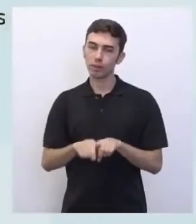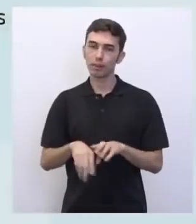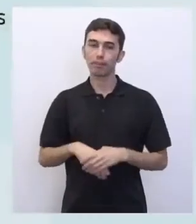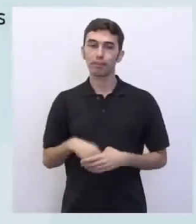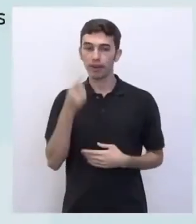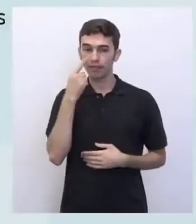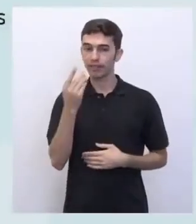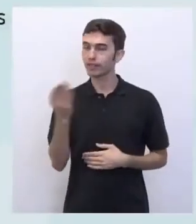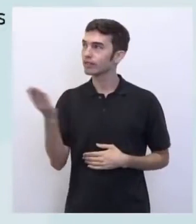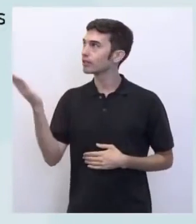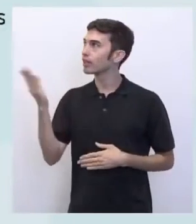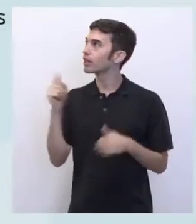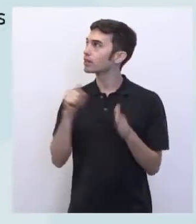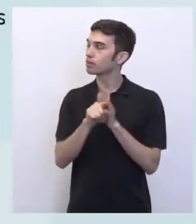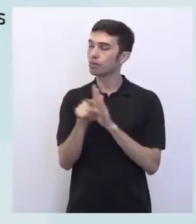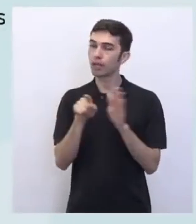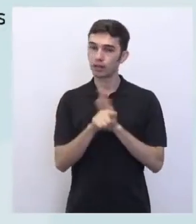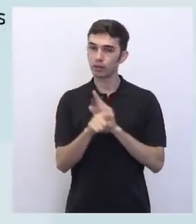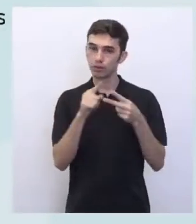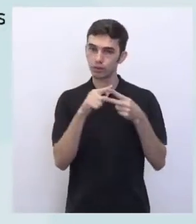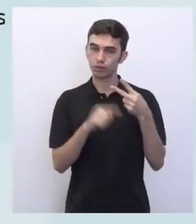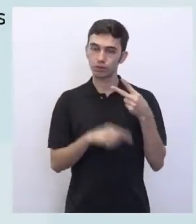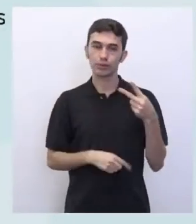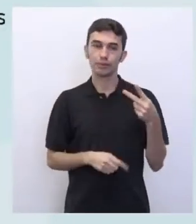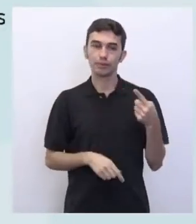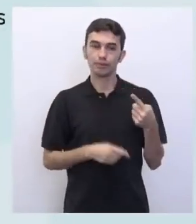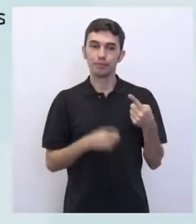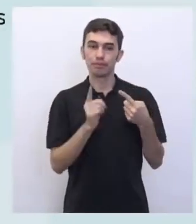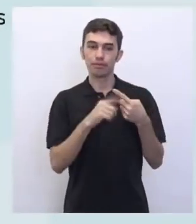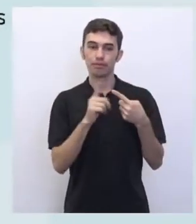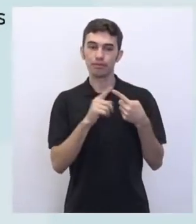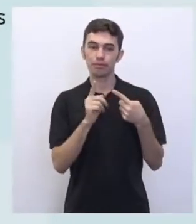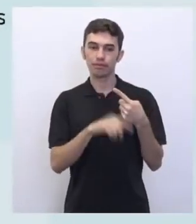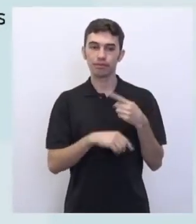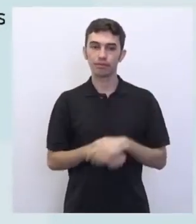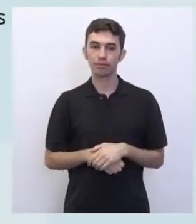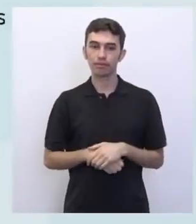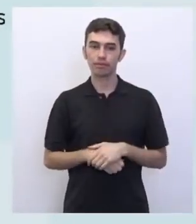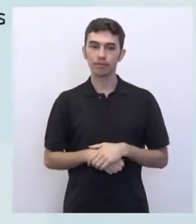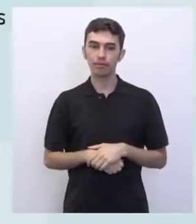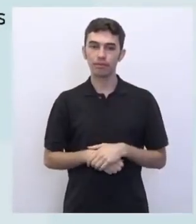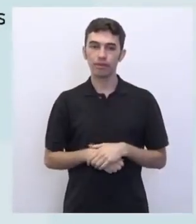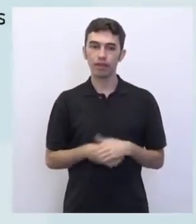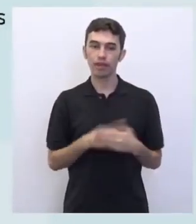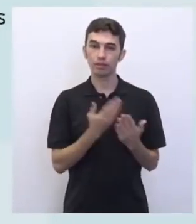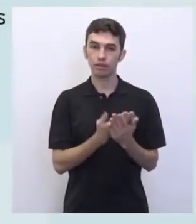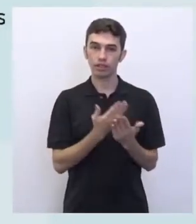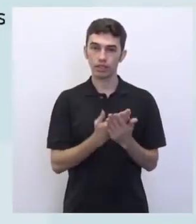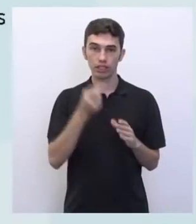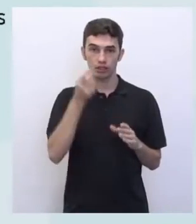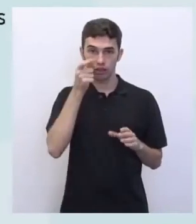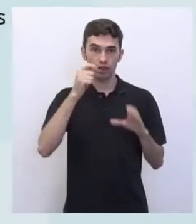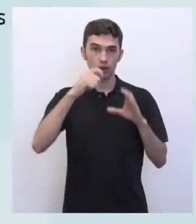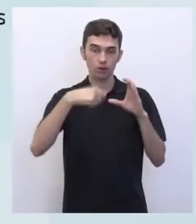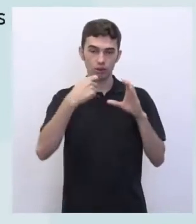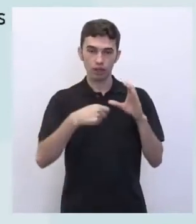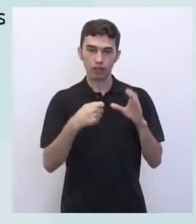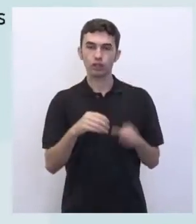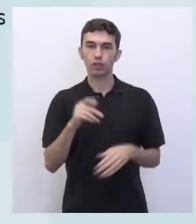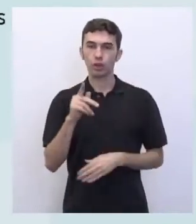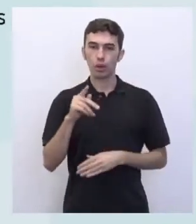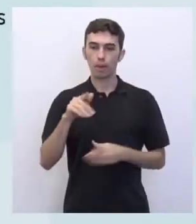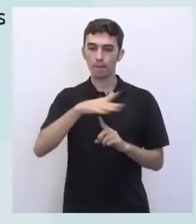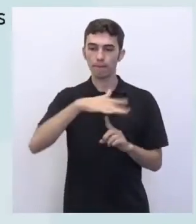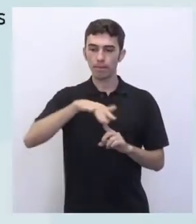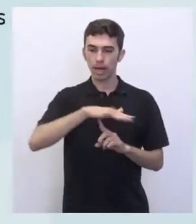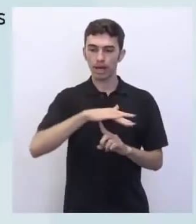conosco na tela agora a leitura dessas duas questões. Então, os estudantes, vocês vão assistir o vídeo que se chama Parque Nacional